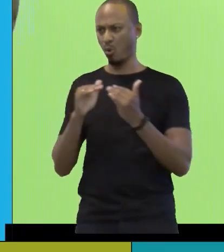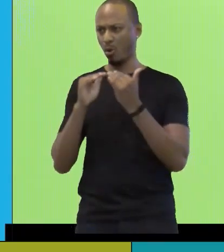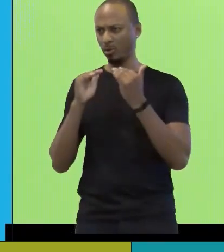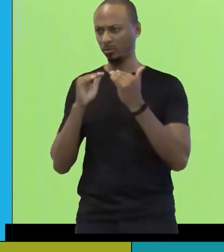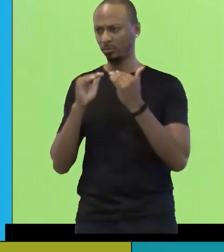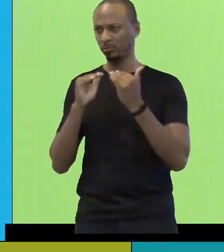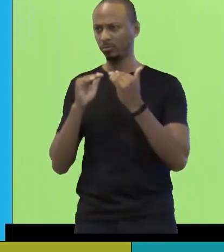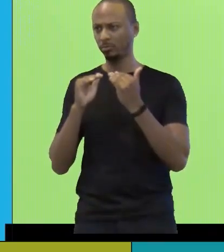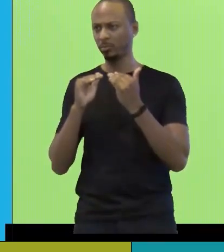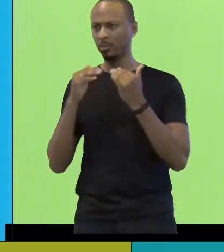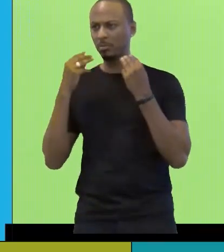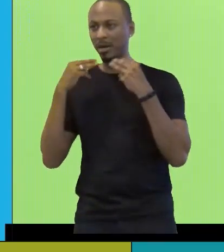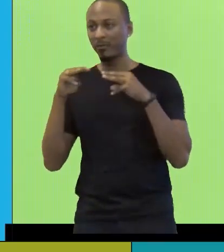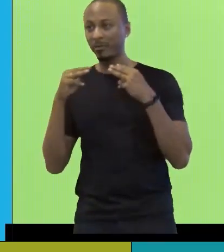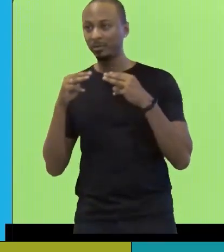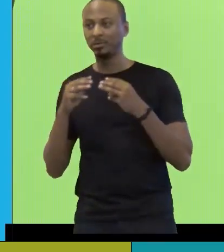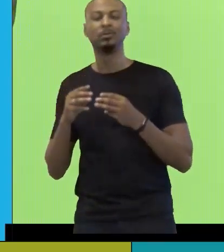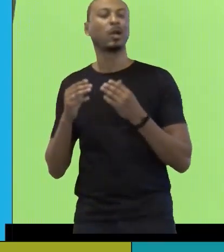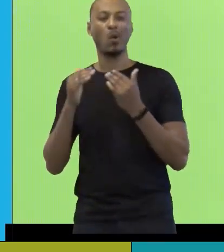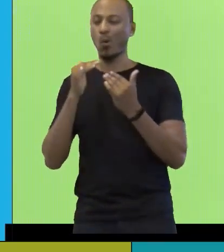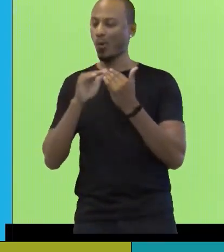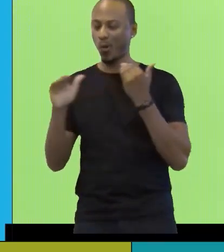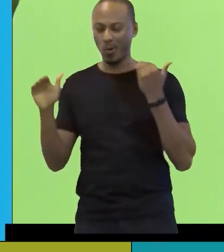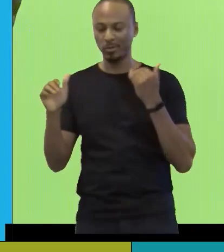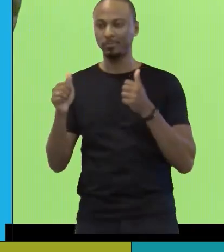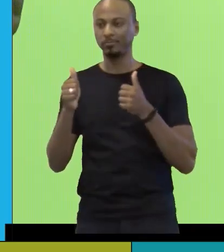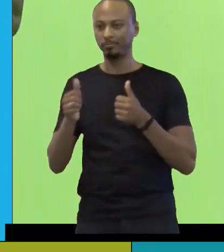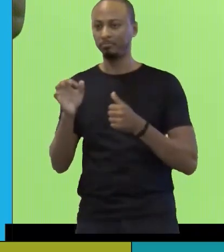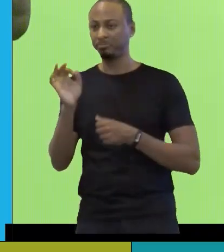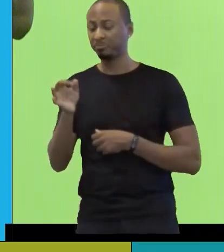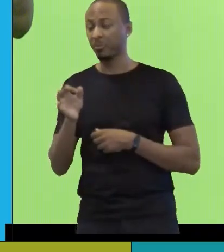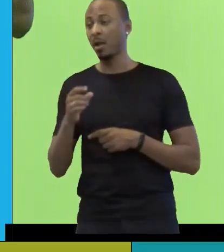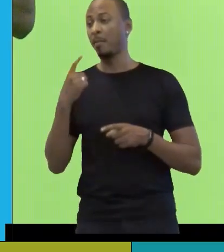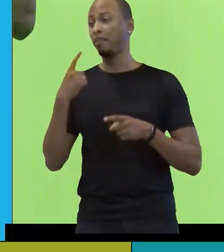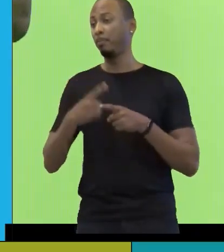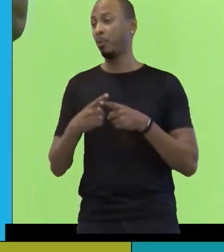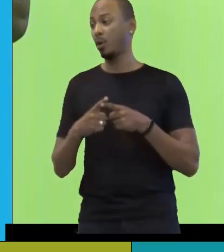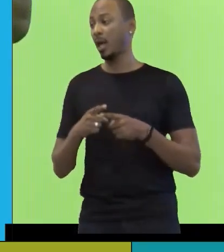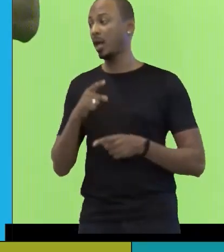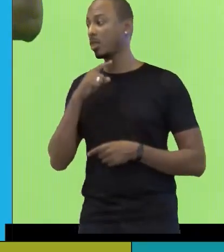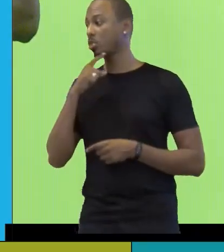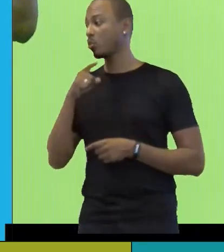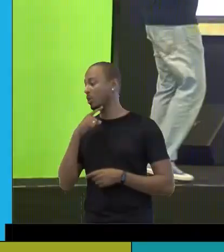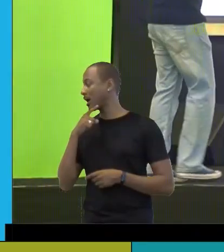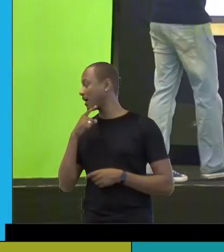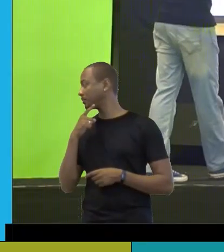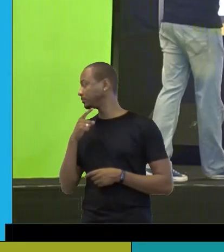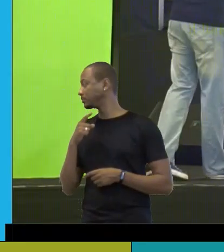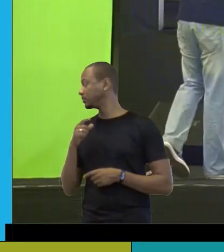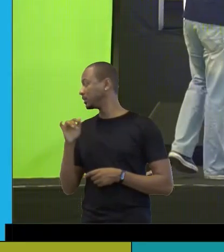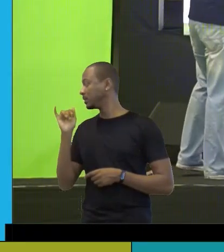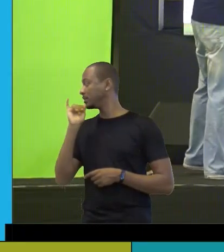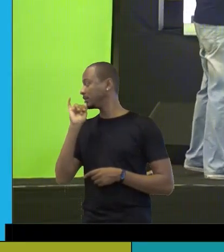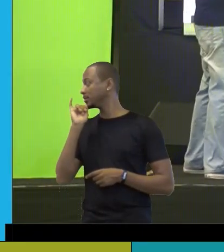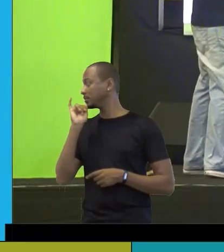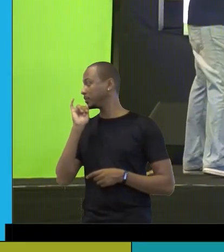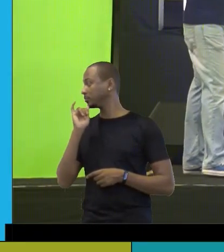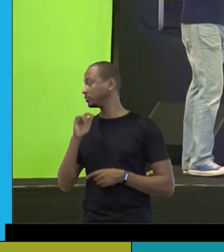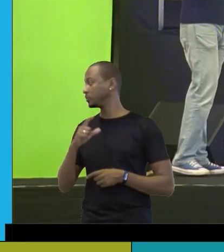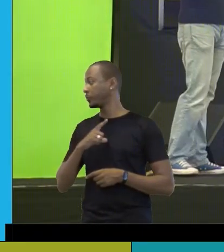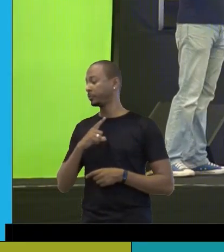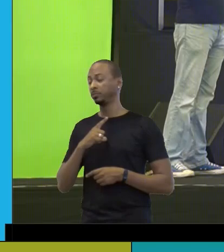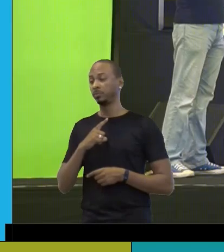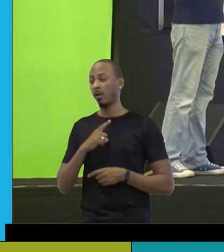não? Não, porque não pode ser confundido com mero oportunismo. E mais,